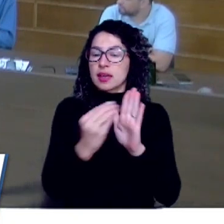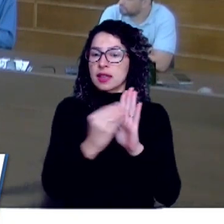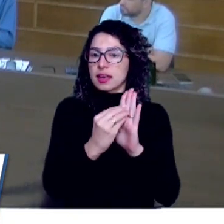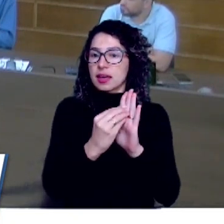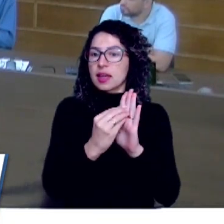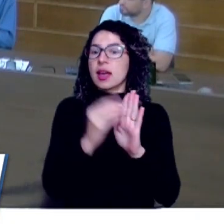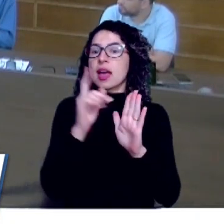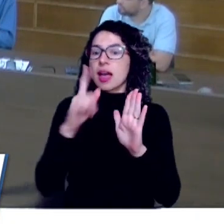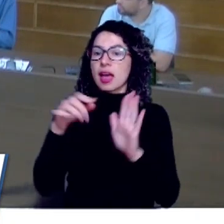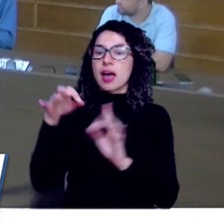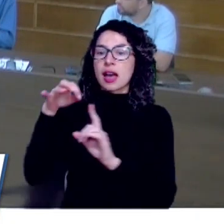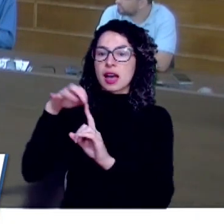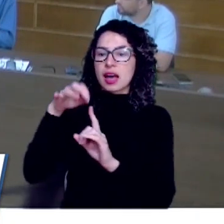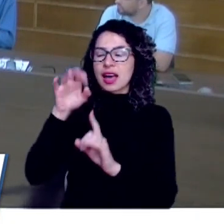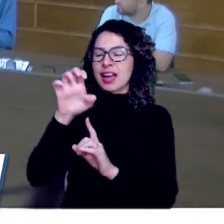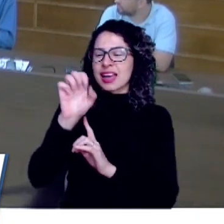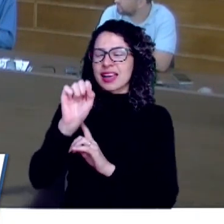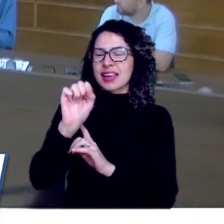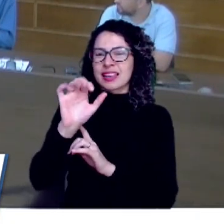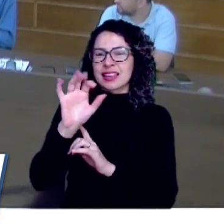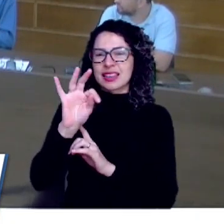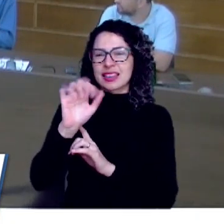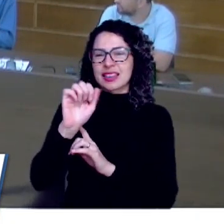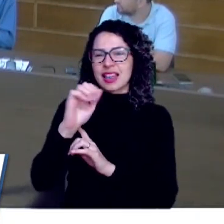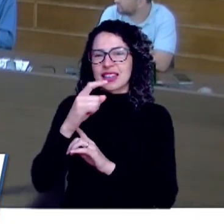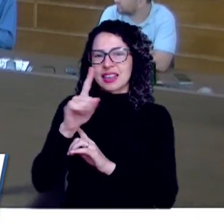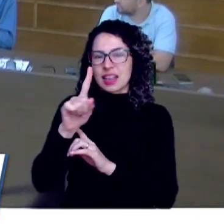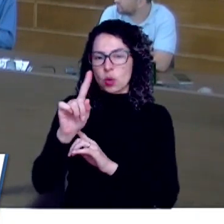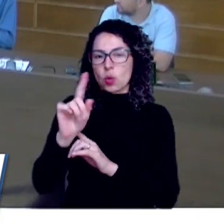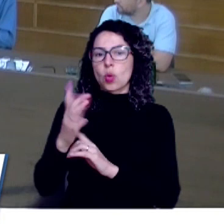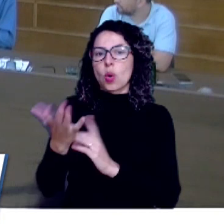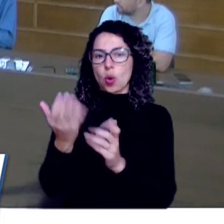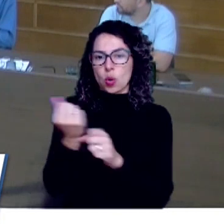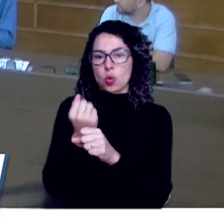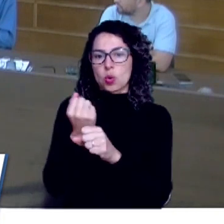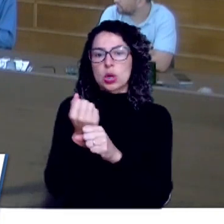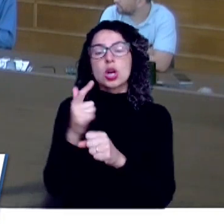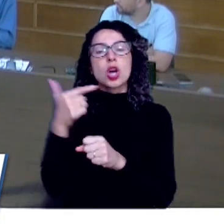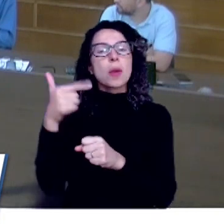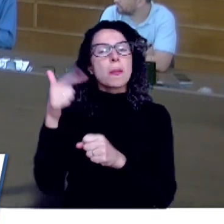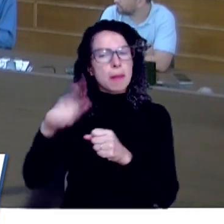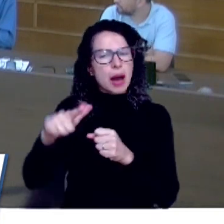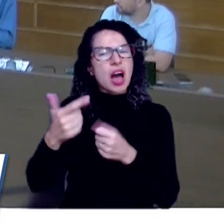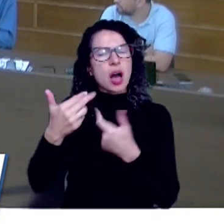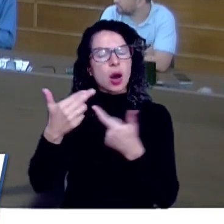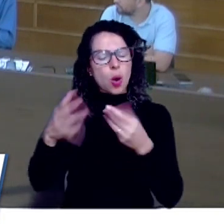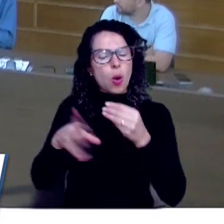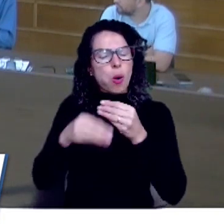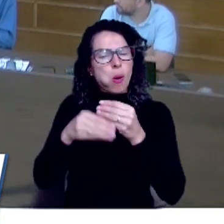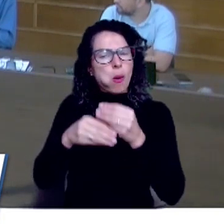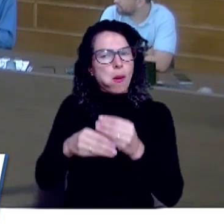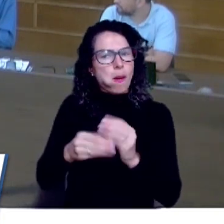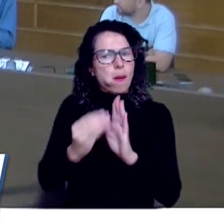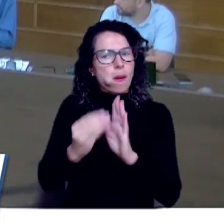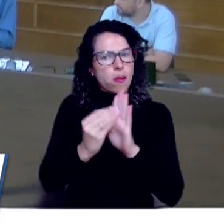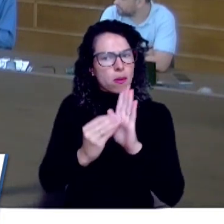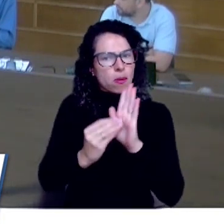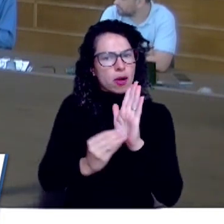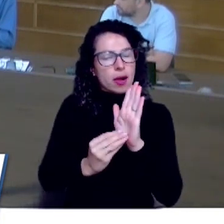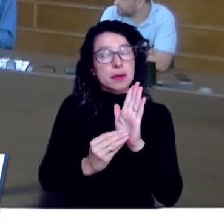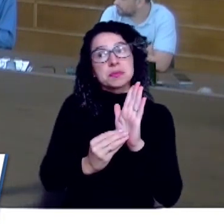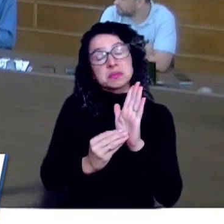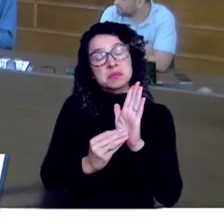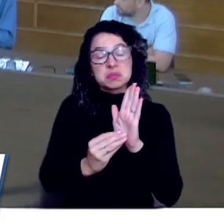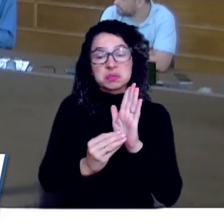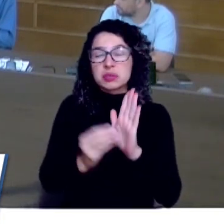estações que estão sendo feitas e outros benefícios também que foram acrescentados. Pelo que